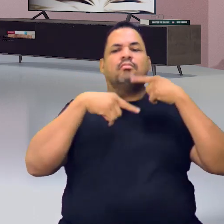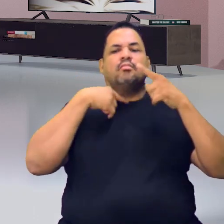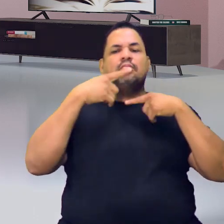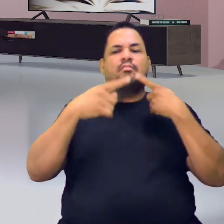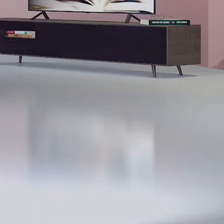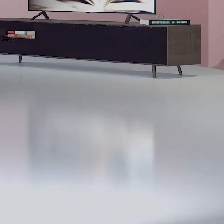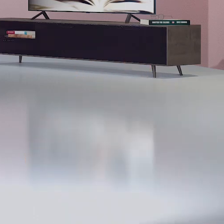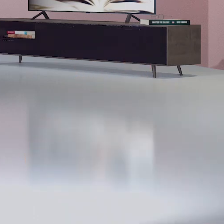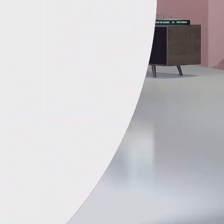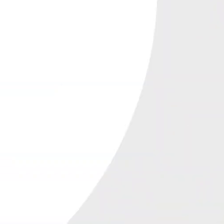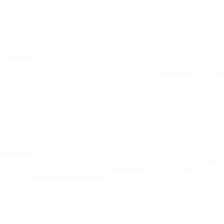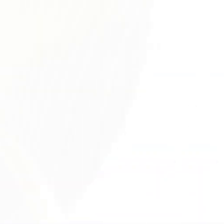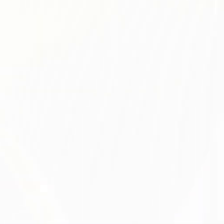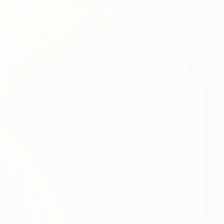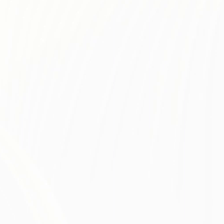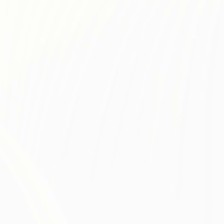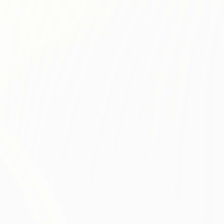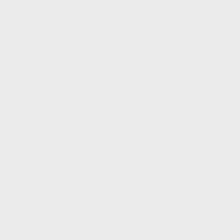lá!